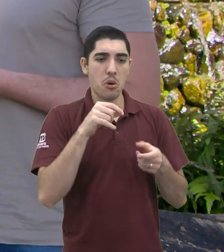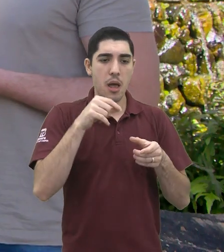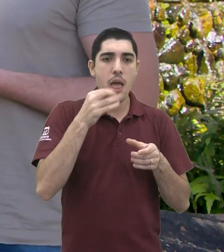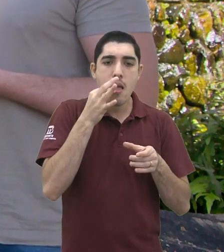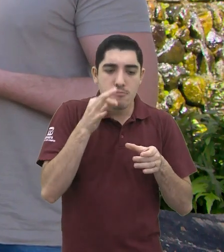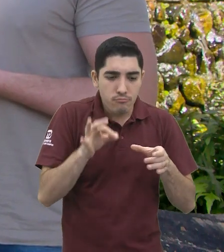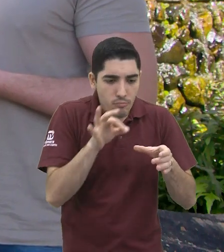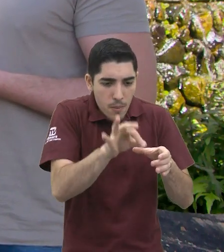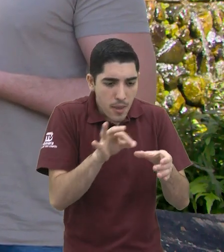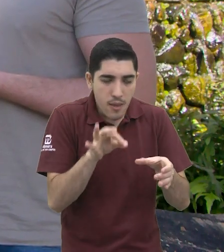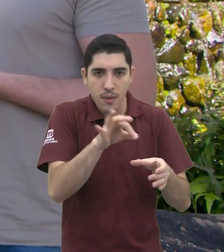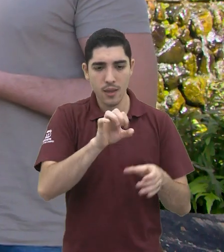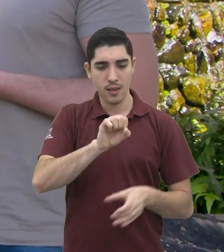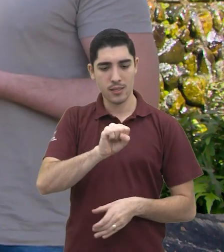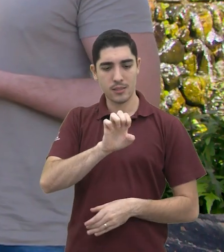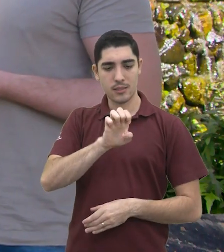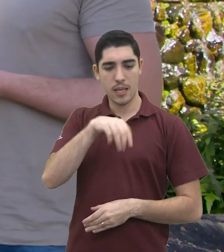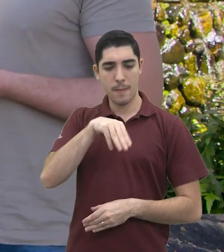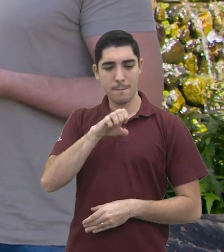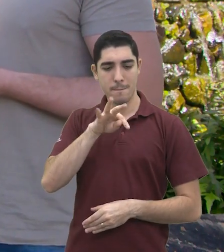uma semente, dou